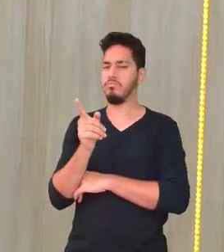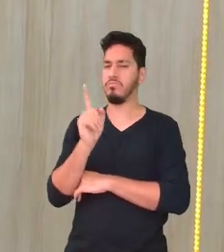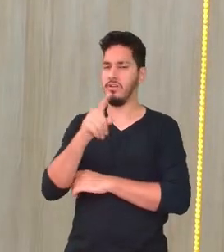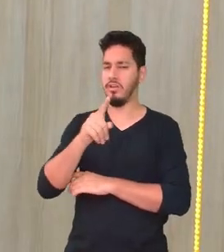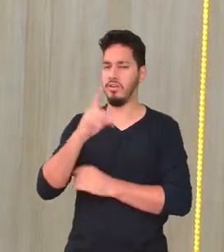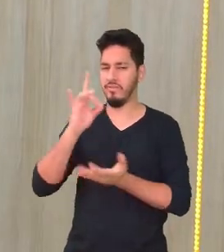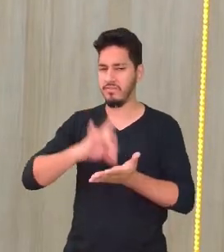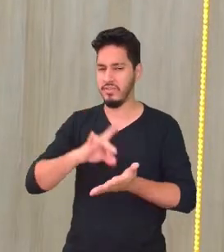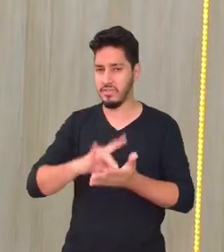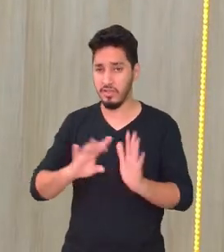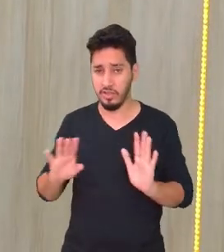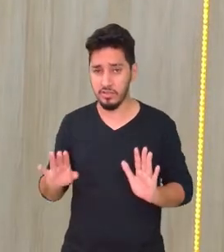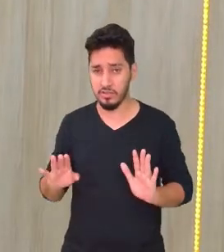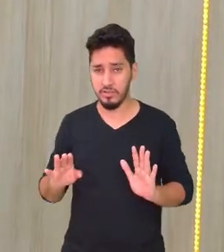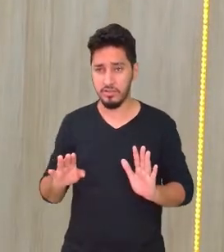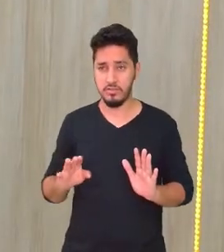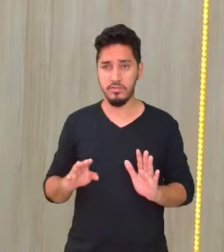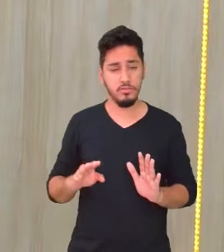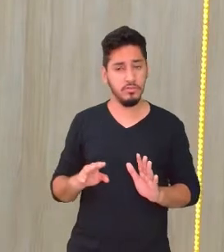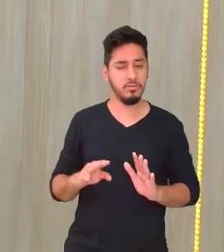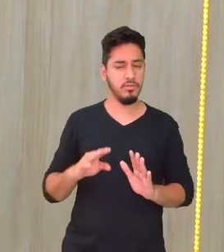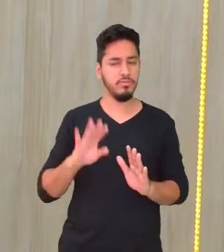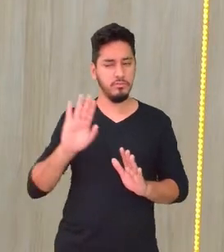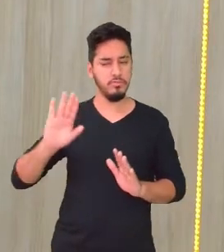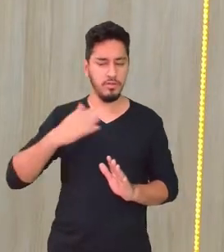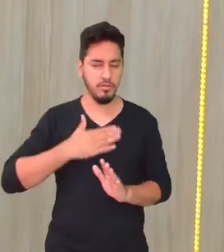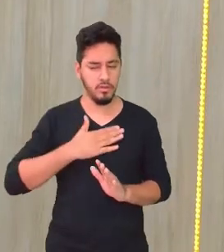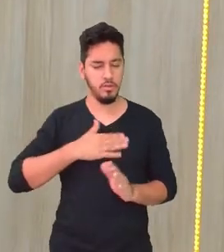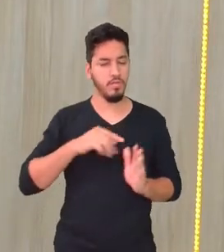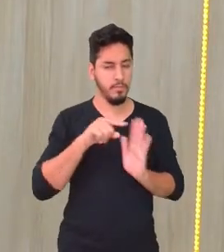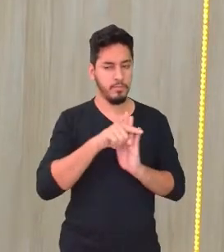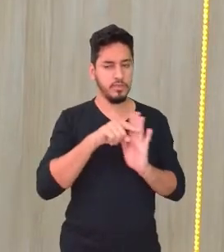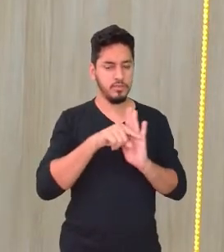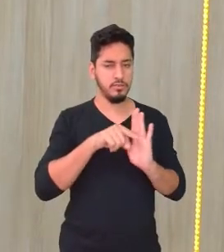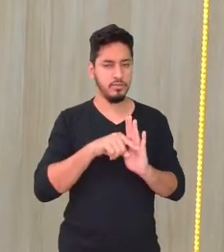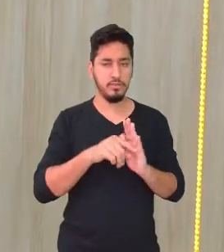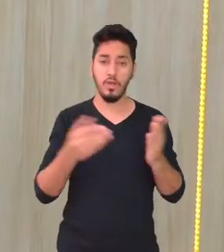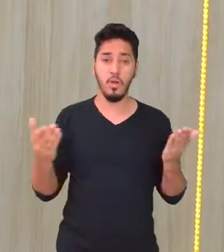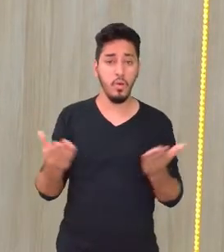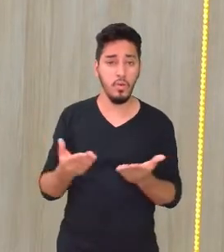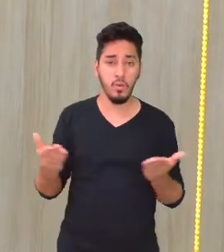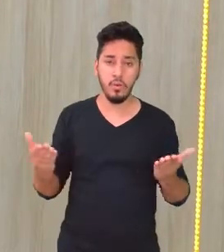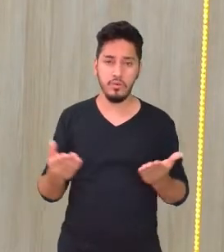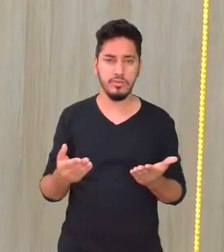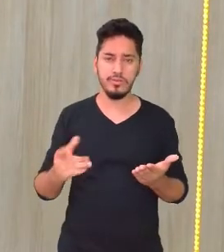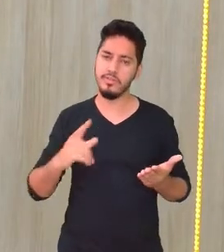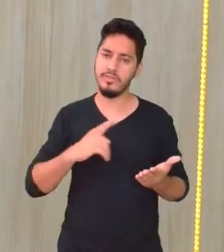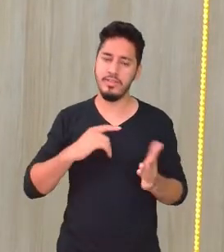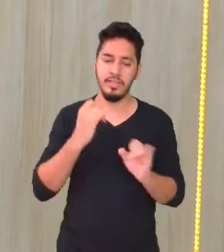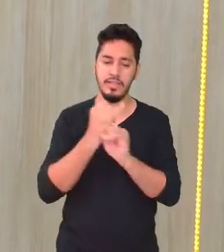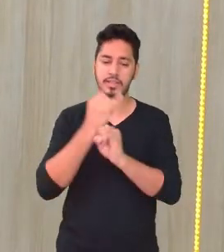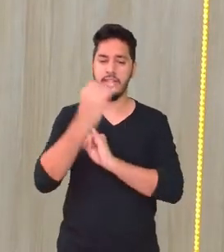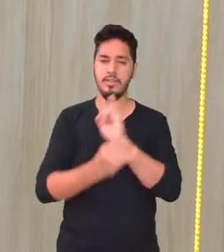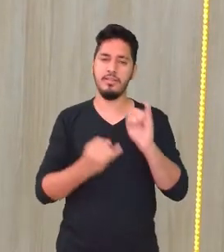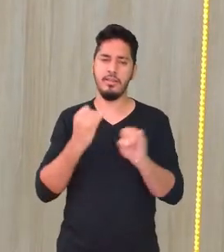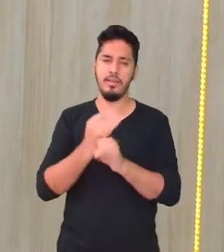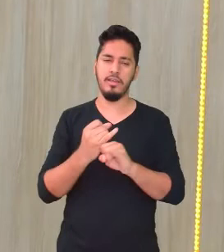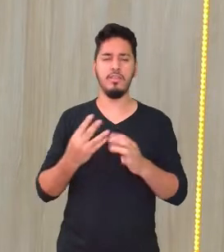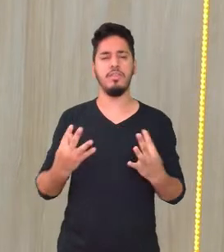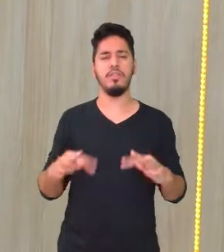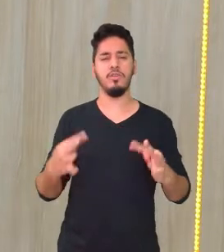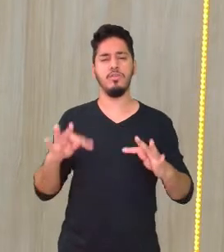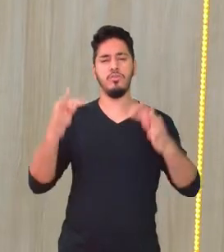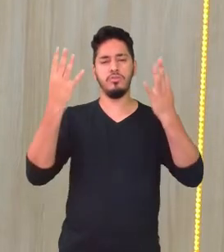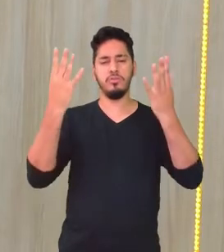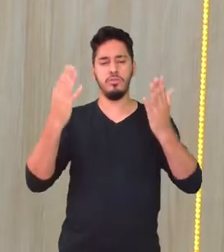são verdadeiras ou não e realizar pesquisas. Hoje, gente, com o advento da internet e com o celular,